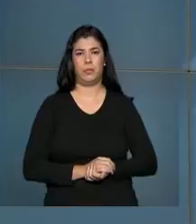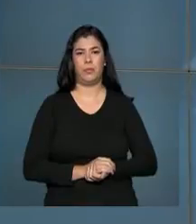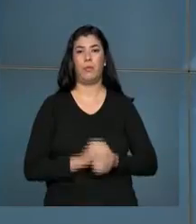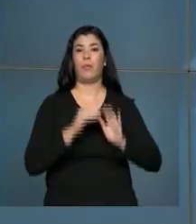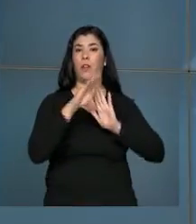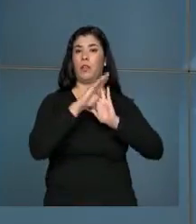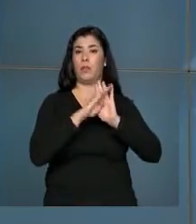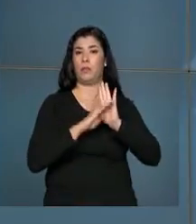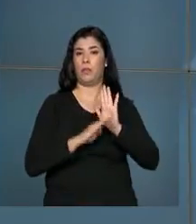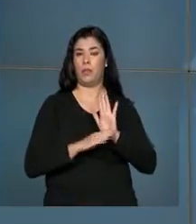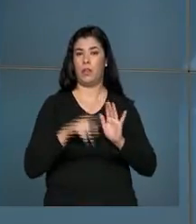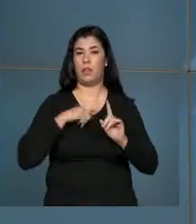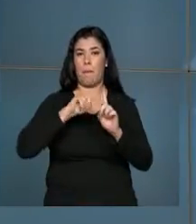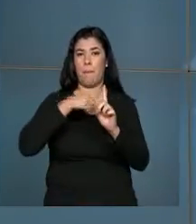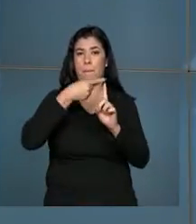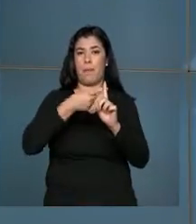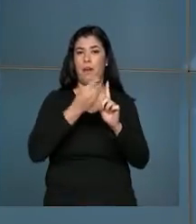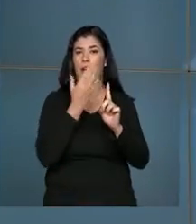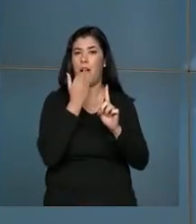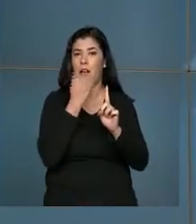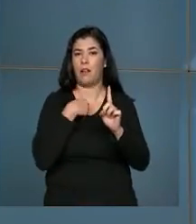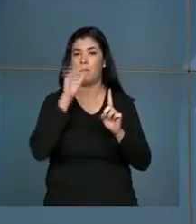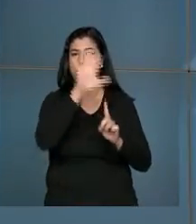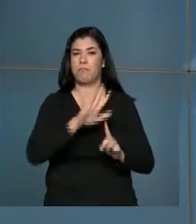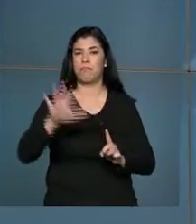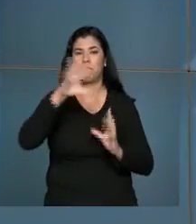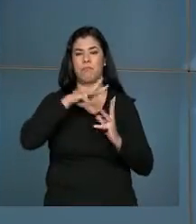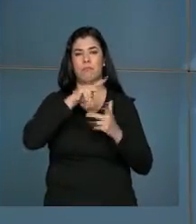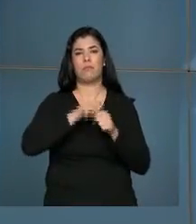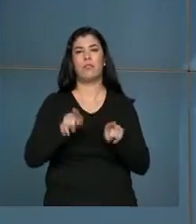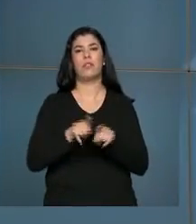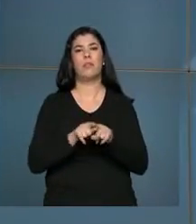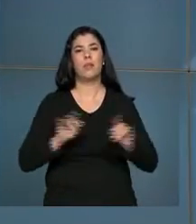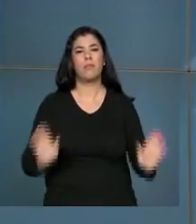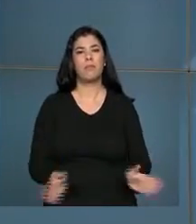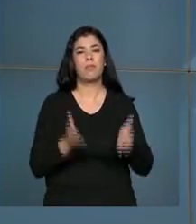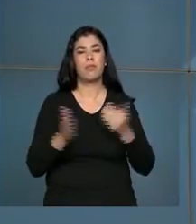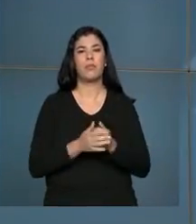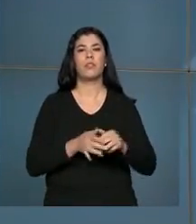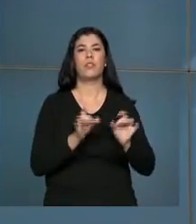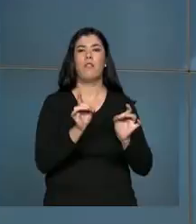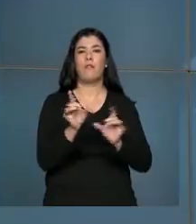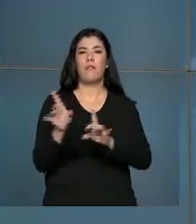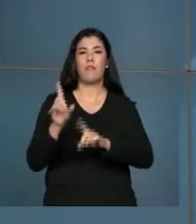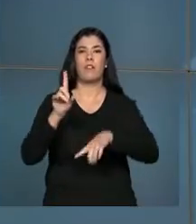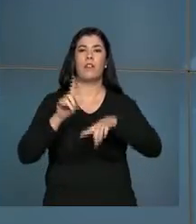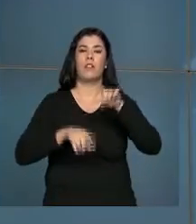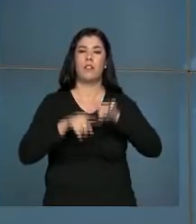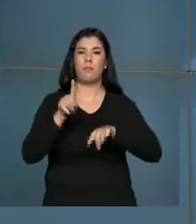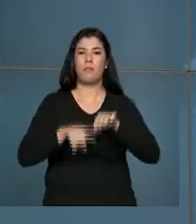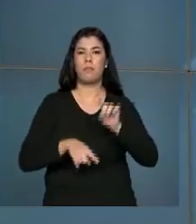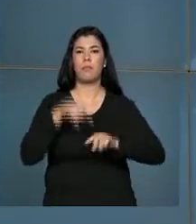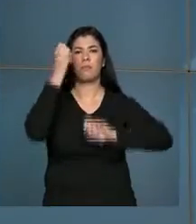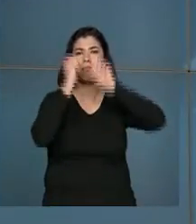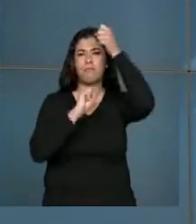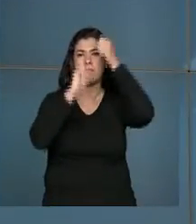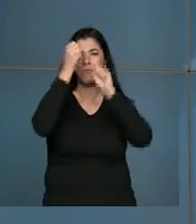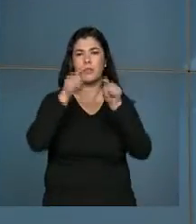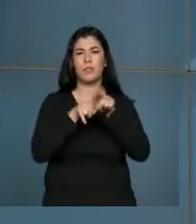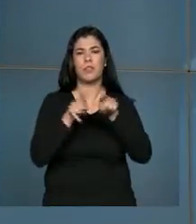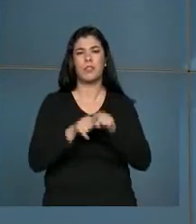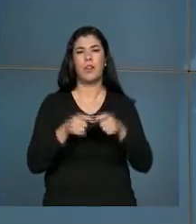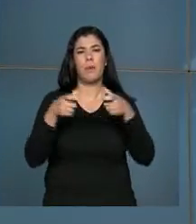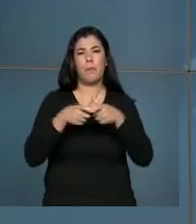o programa Mais Alimentos Internacional está incentivando a exportação de máquinas agrícolas de empresas brasileiras de pequeno e